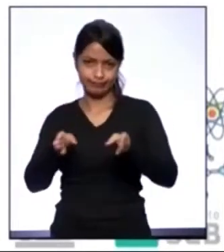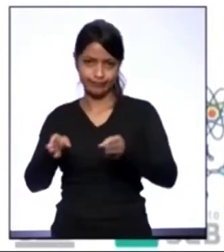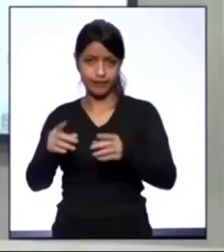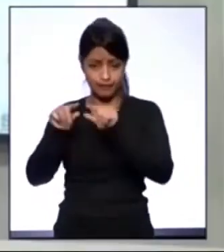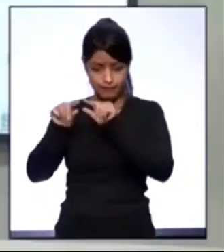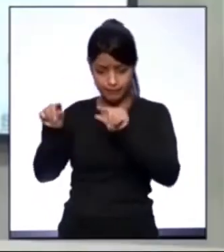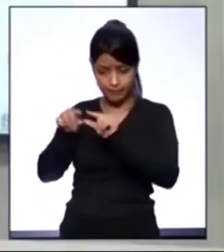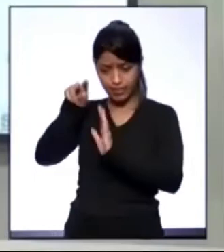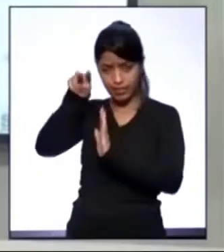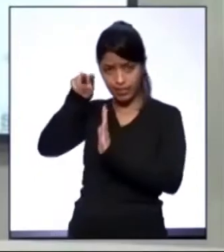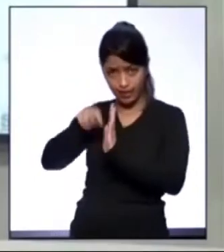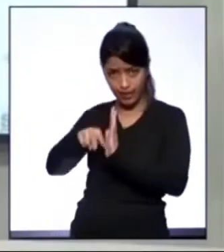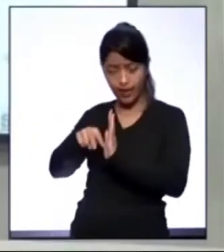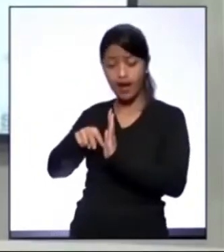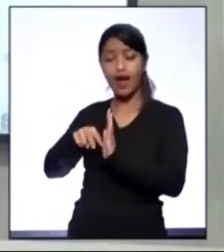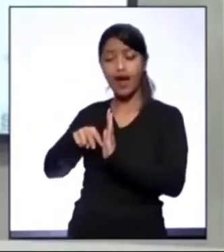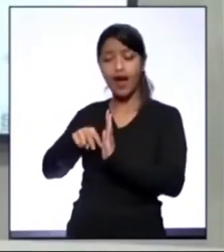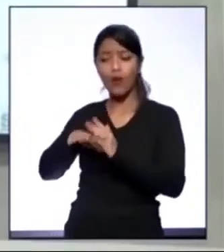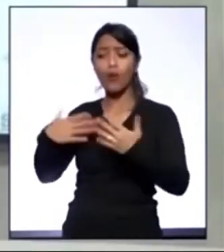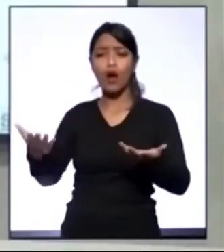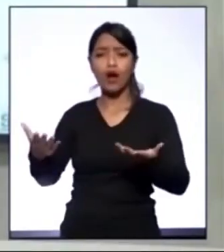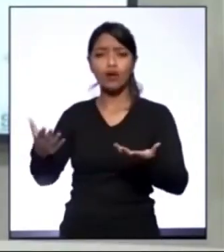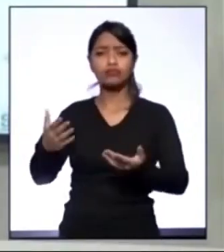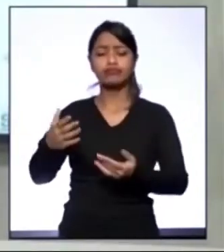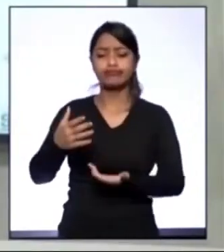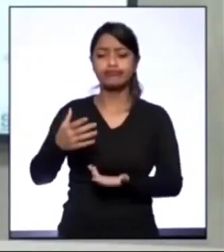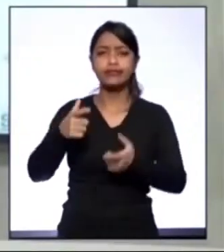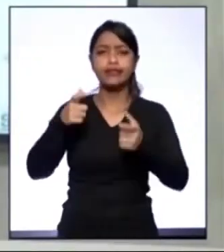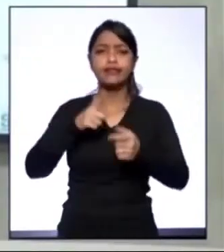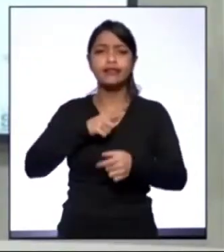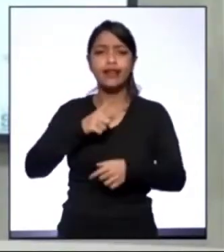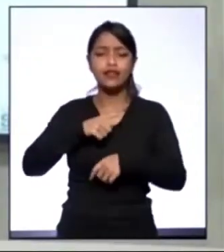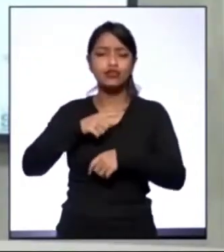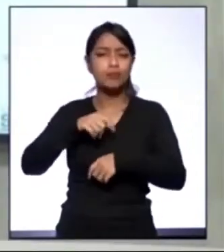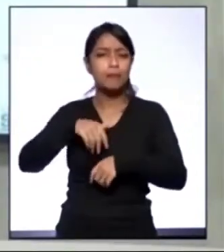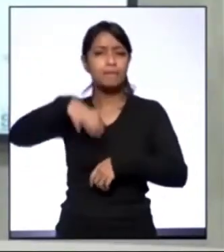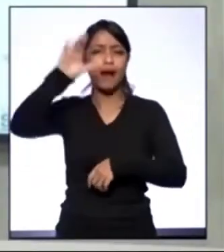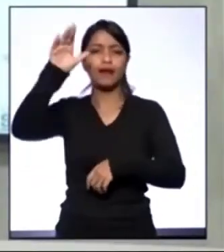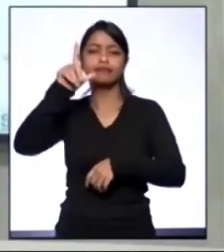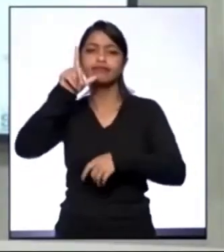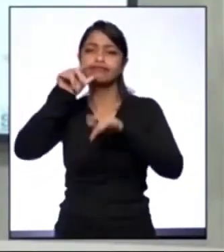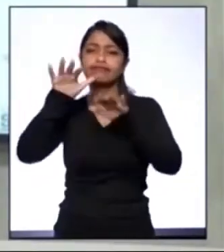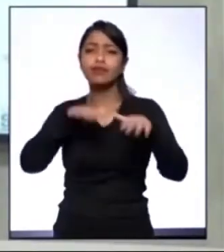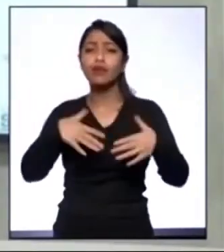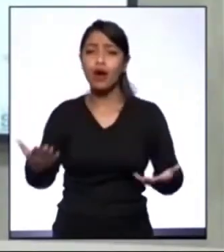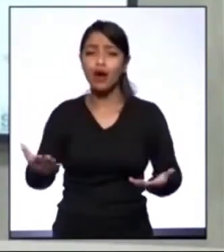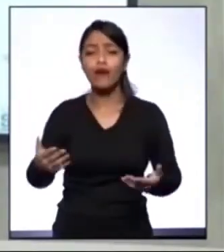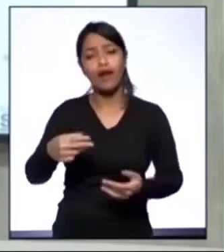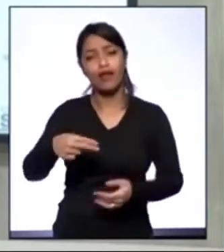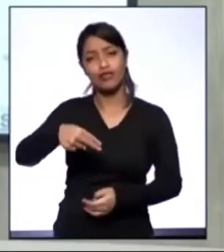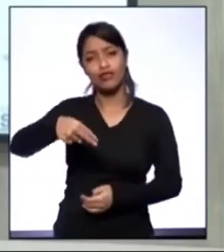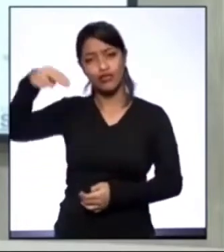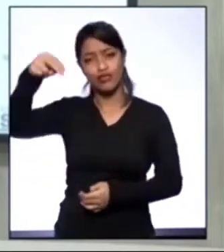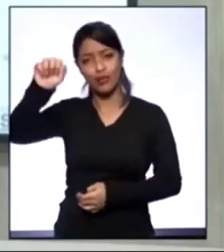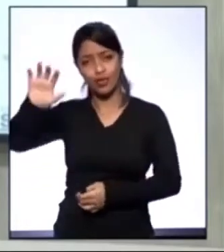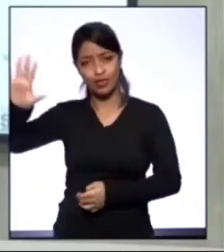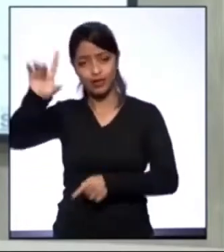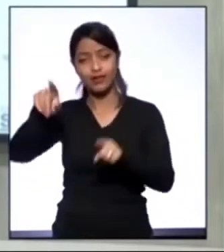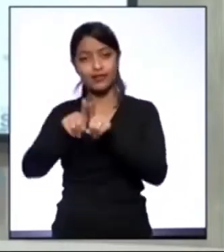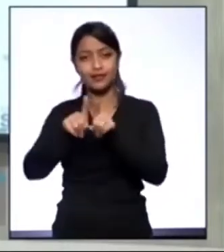têm maiores umidades? A região Nordeste e a região Sul. Tudo bem? Ótimo. Vamos para o